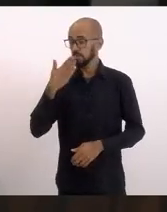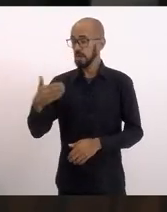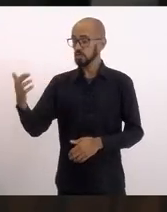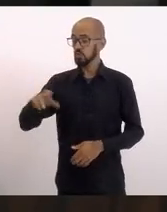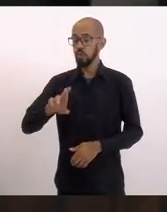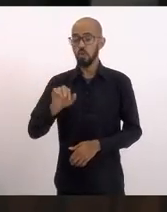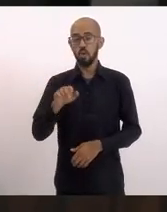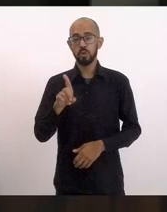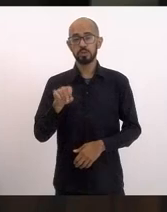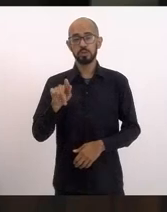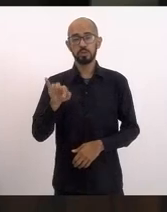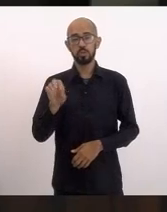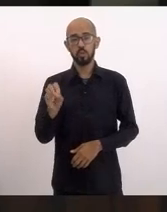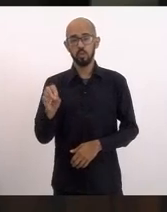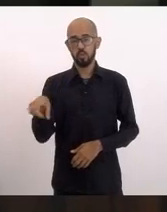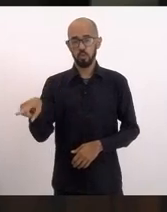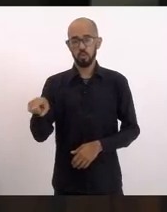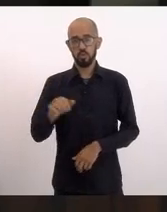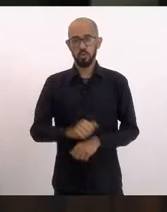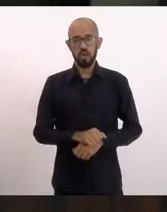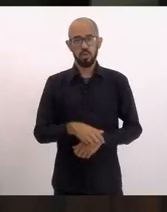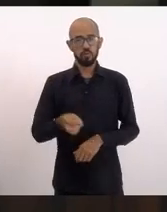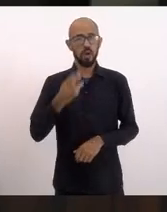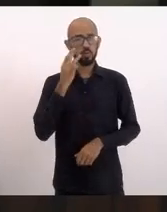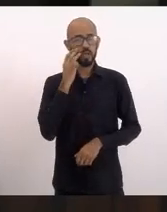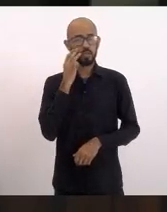Bacelar, Valdec.